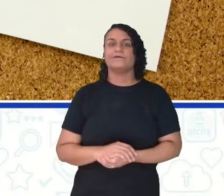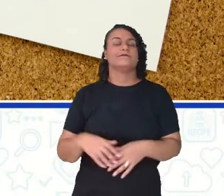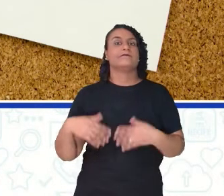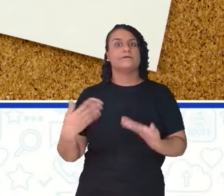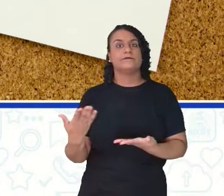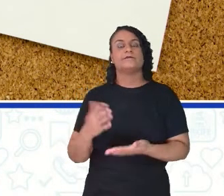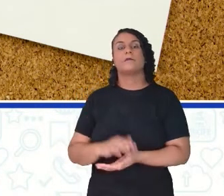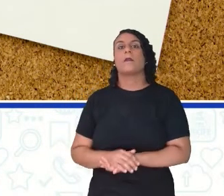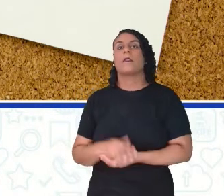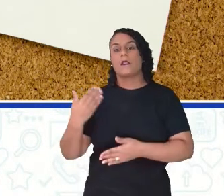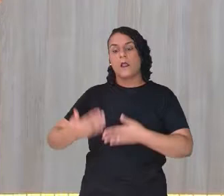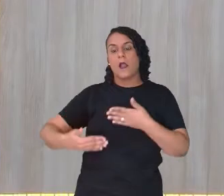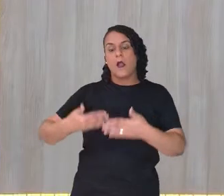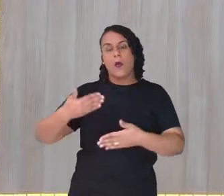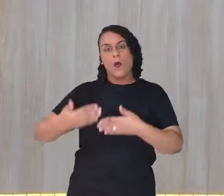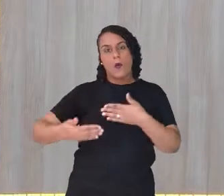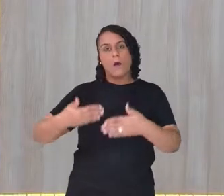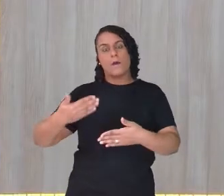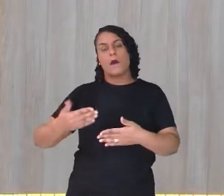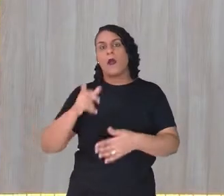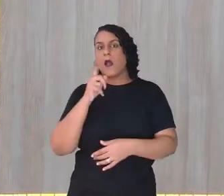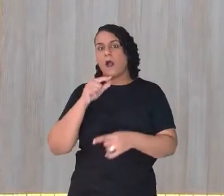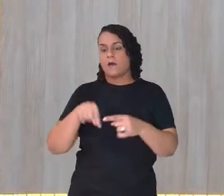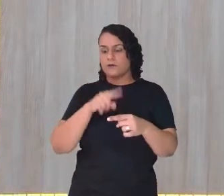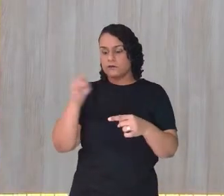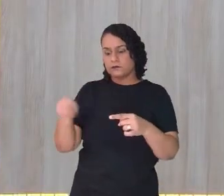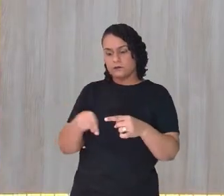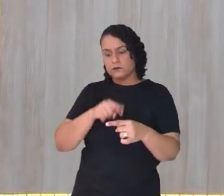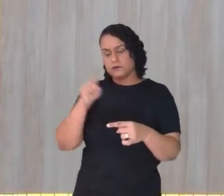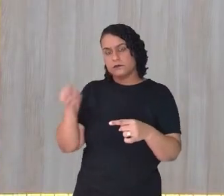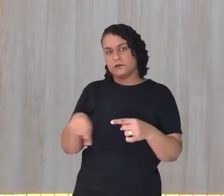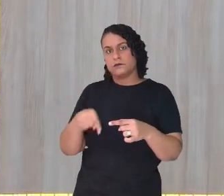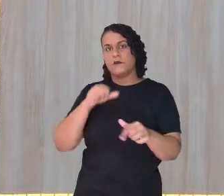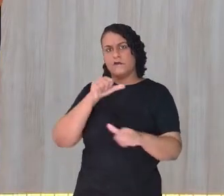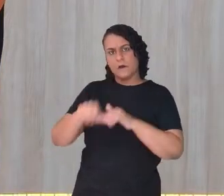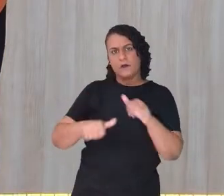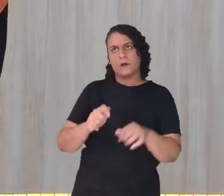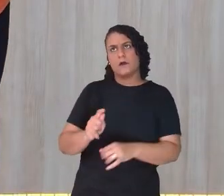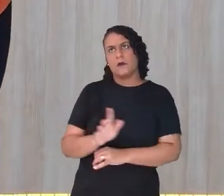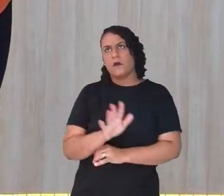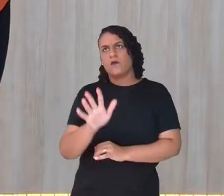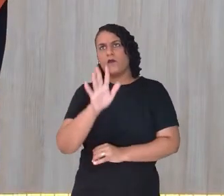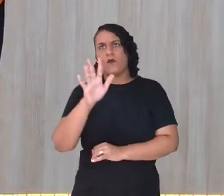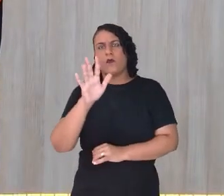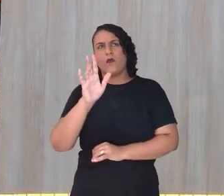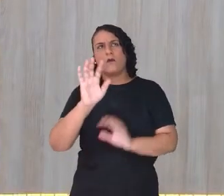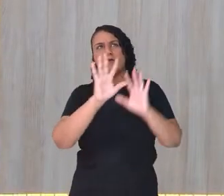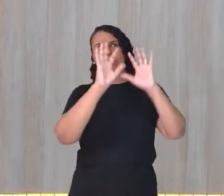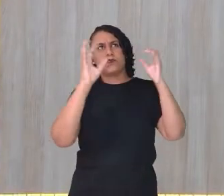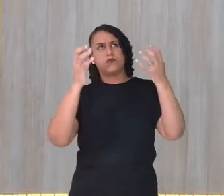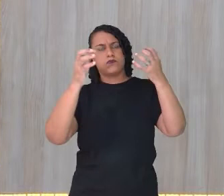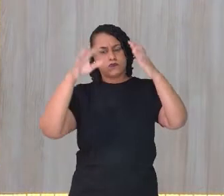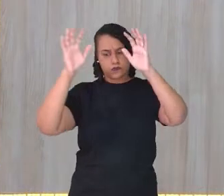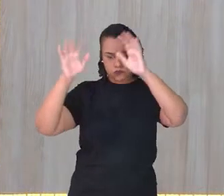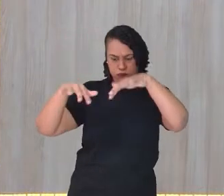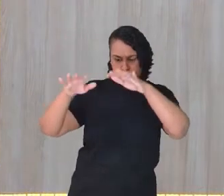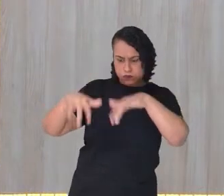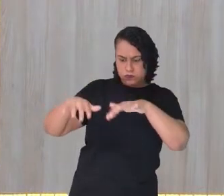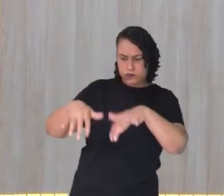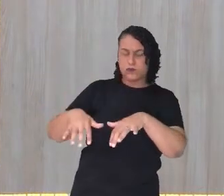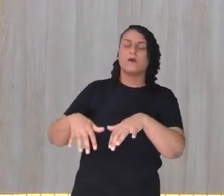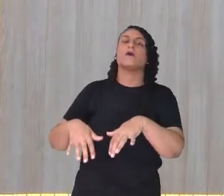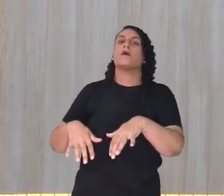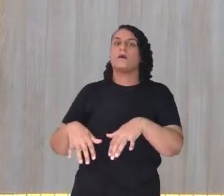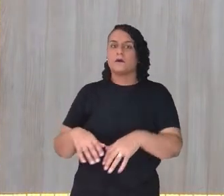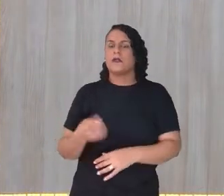essa água ela é cíclica e vai mudando, né? Evapora, volta a água de forma líquida,